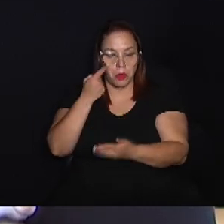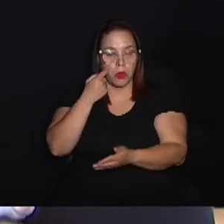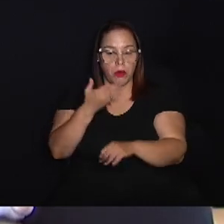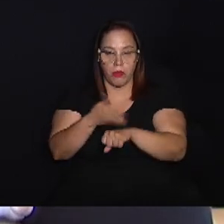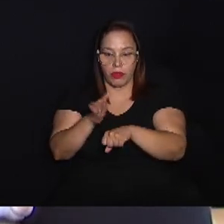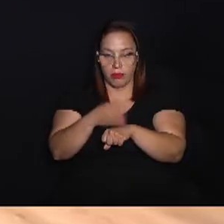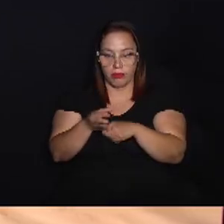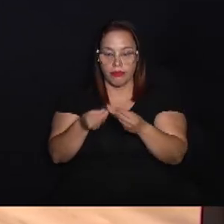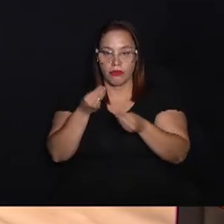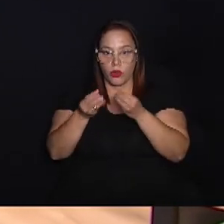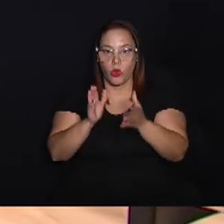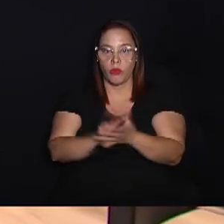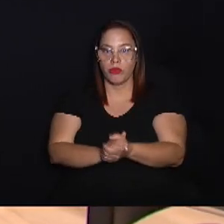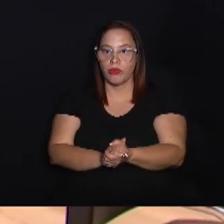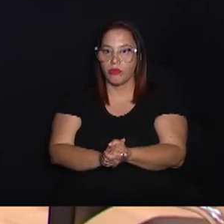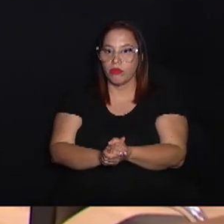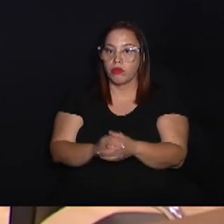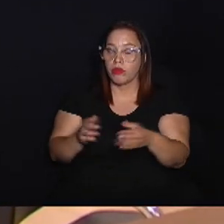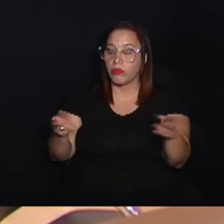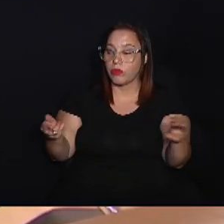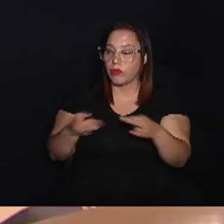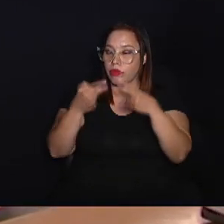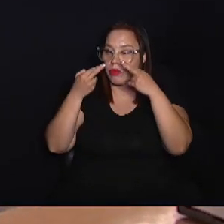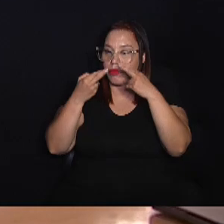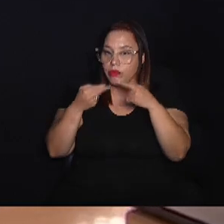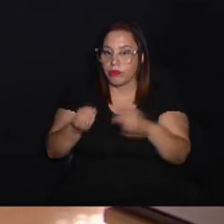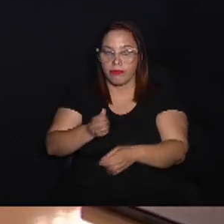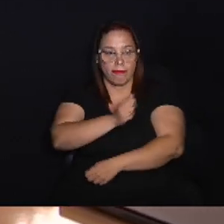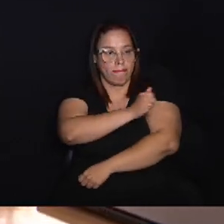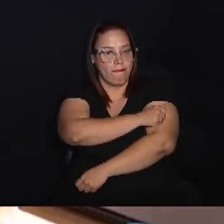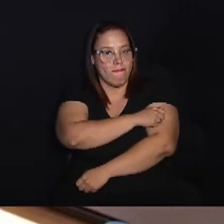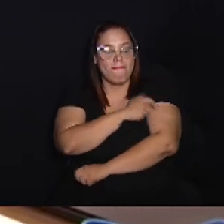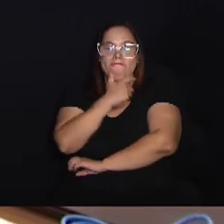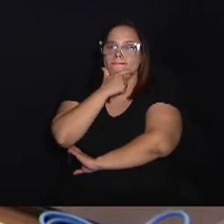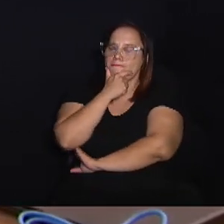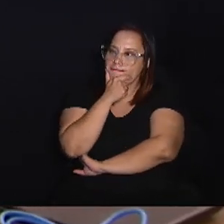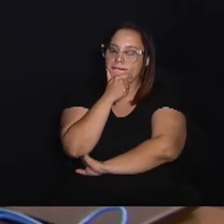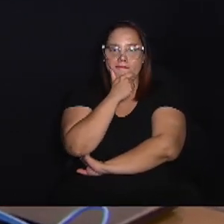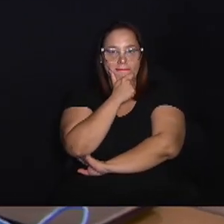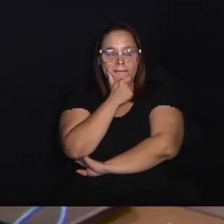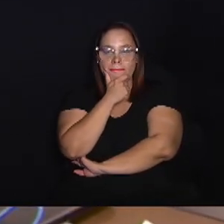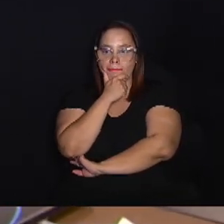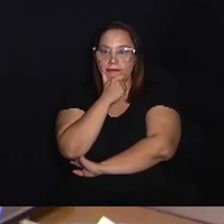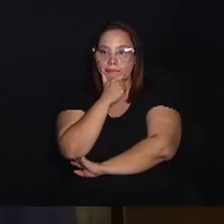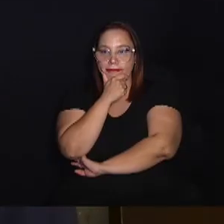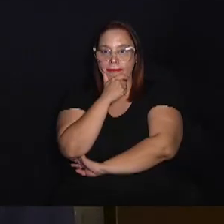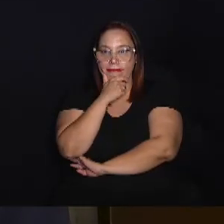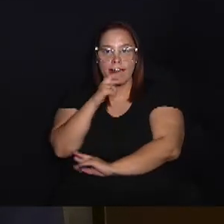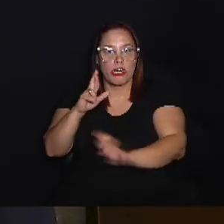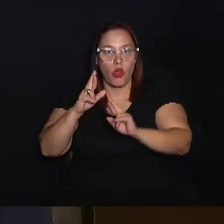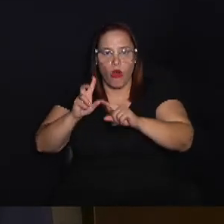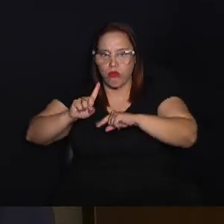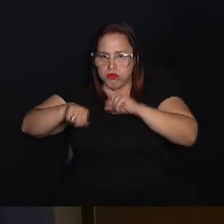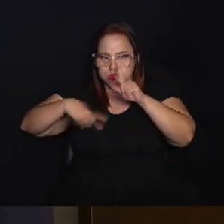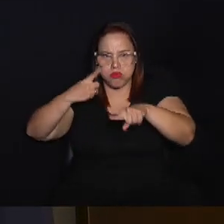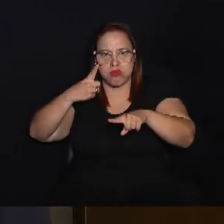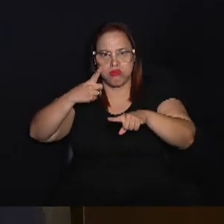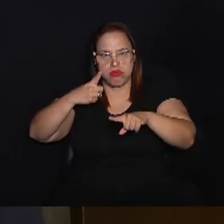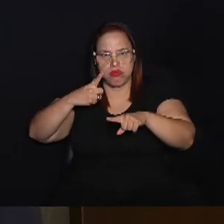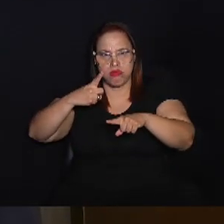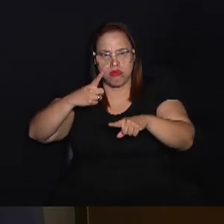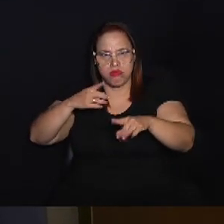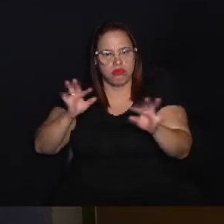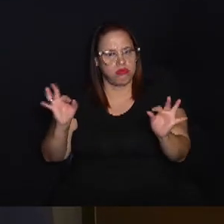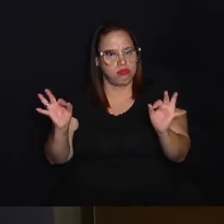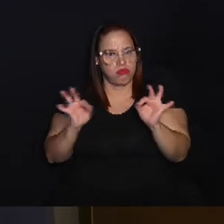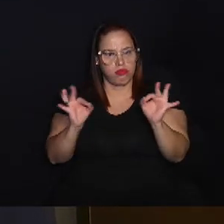prática como funciona. O reflexo disso são alunos interessados. Superou todas as minhas expectativas, é uma realização,